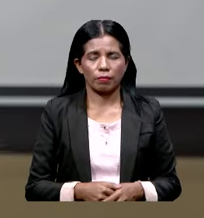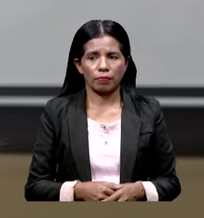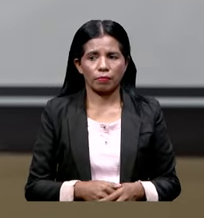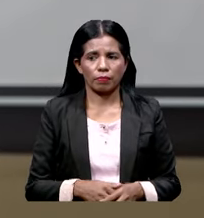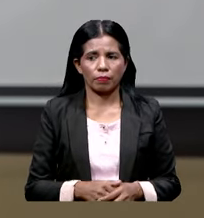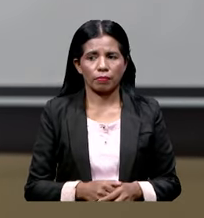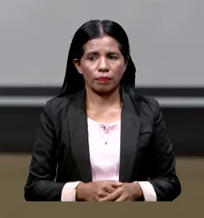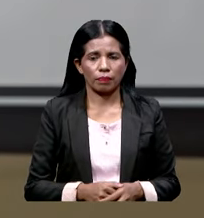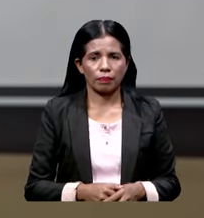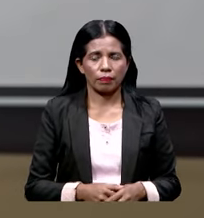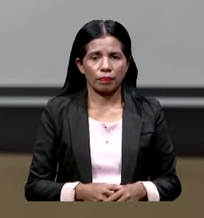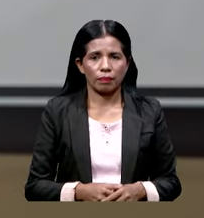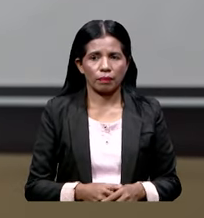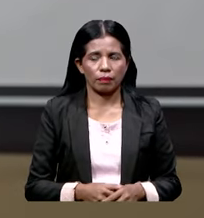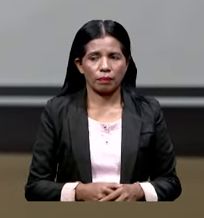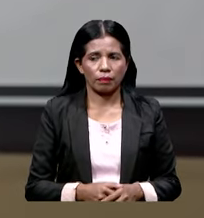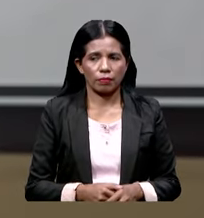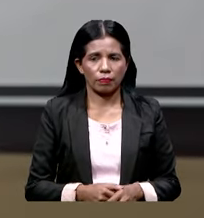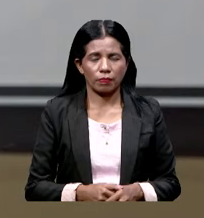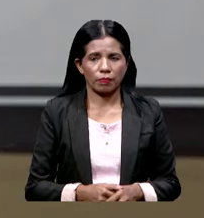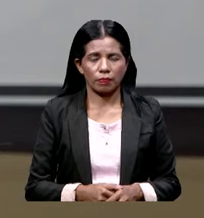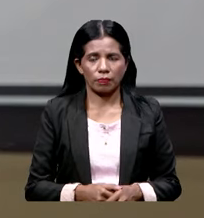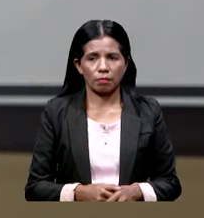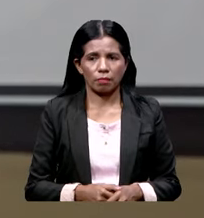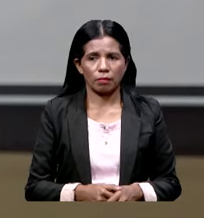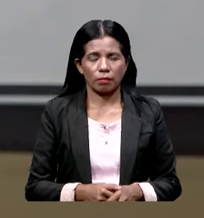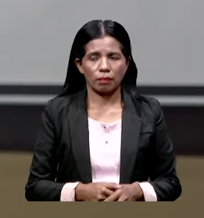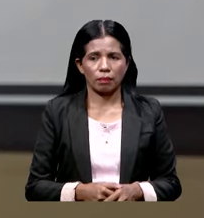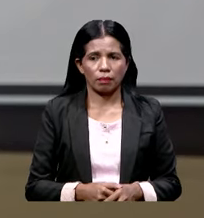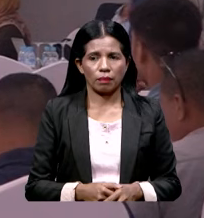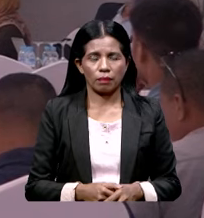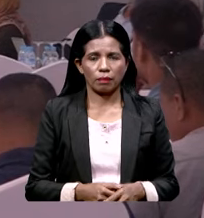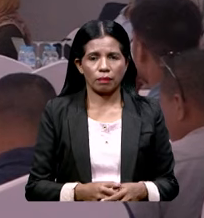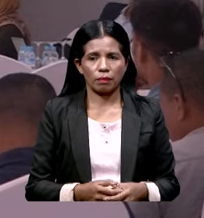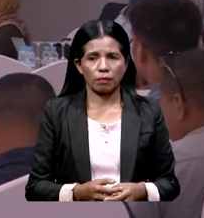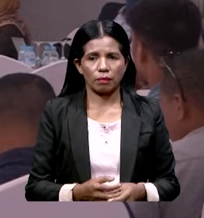exercise to be organized in by UNDP Indonesia.